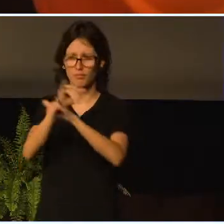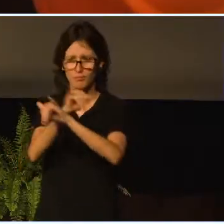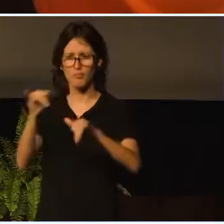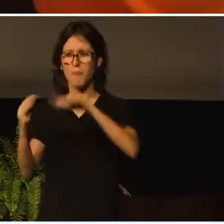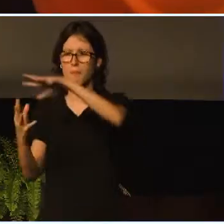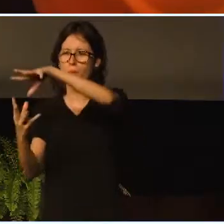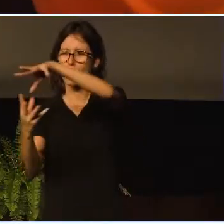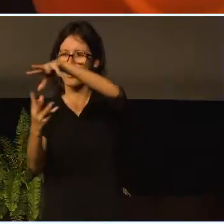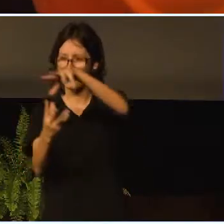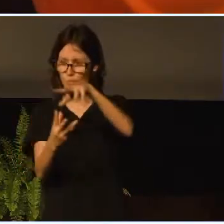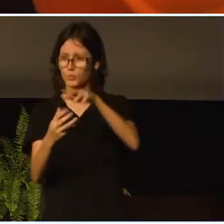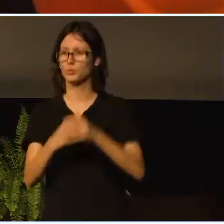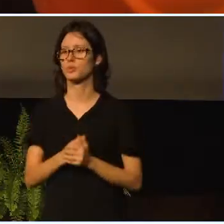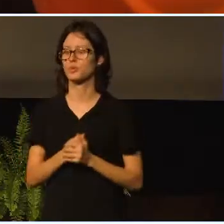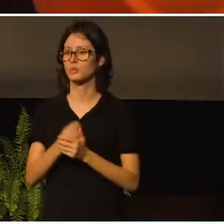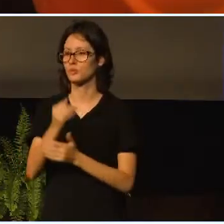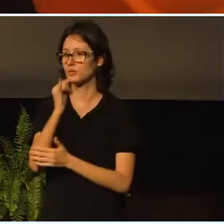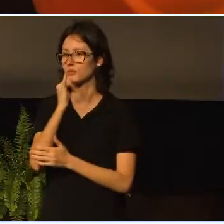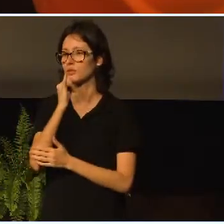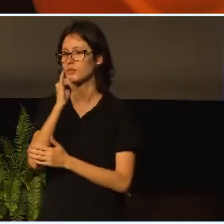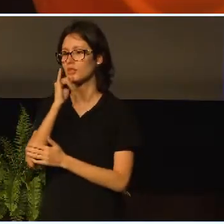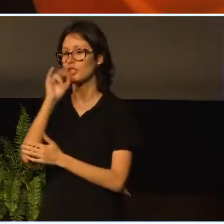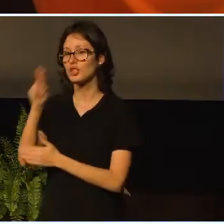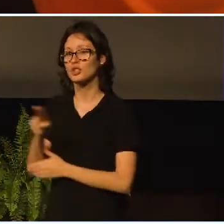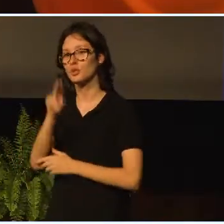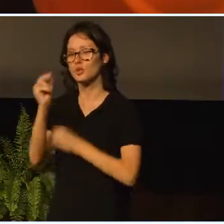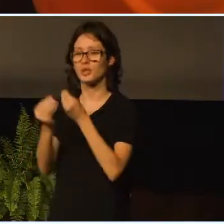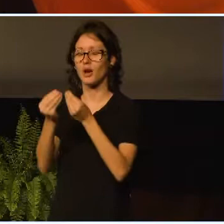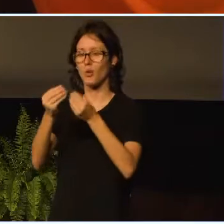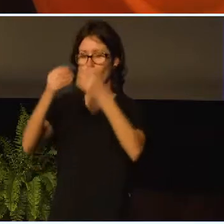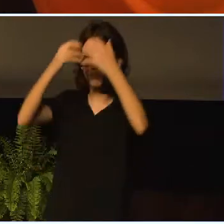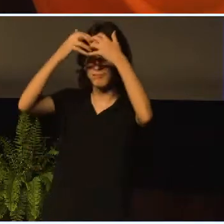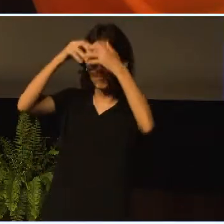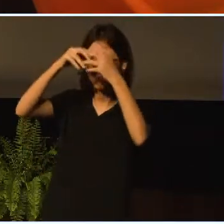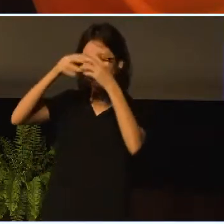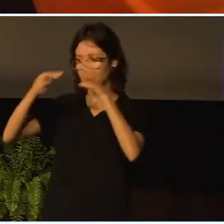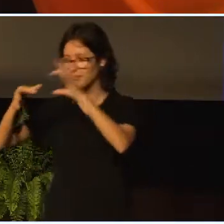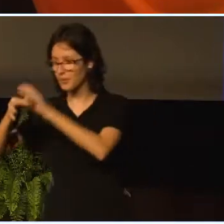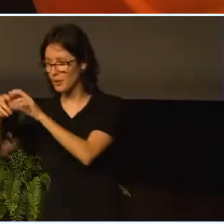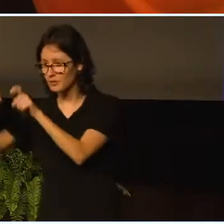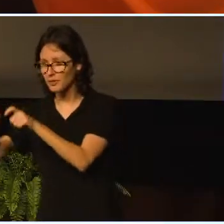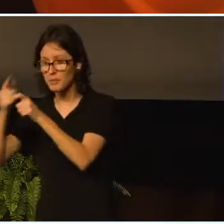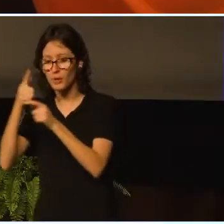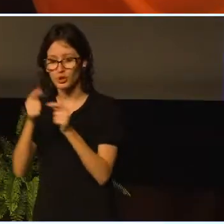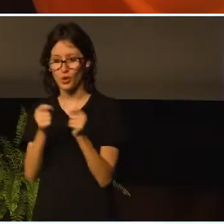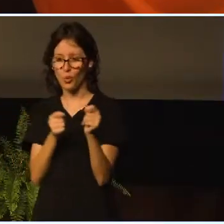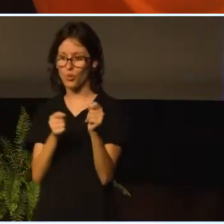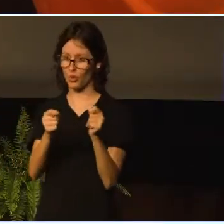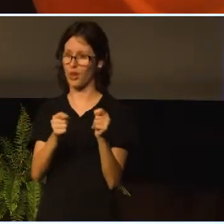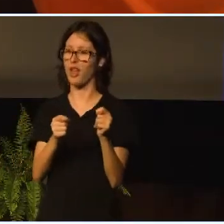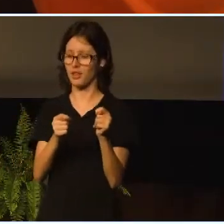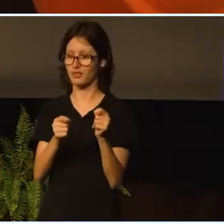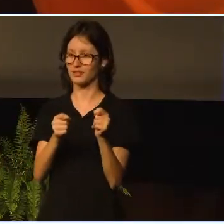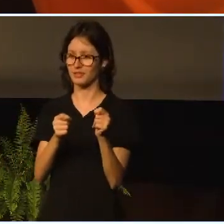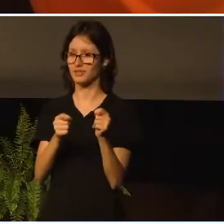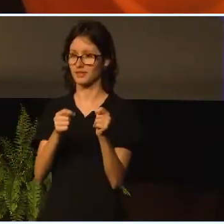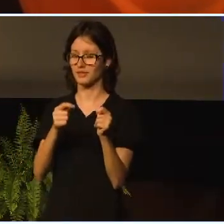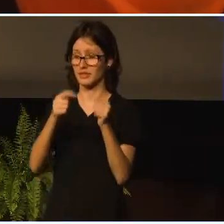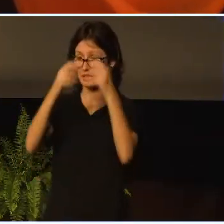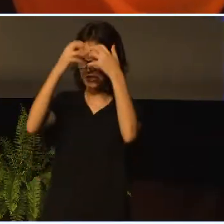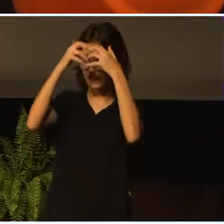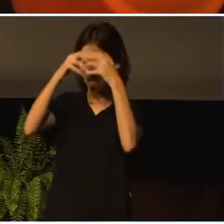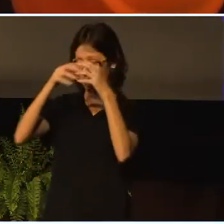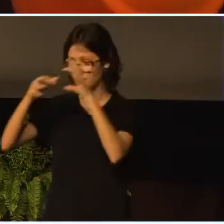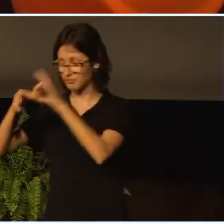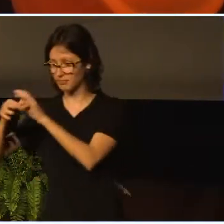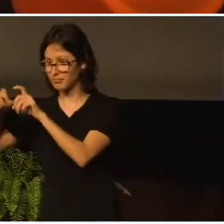inteiro. É o exemplo de uso da interface cérebro-máquina para controlar um equipamento. Então, a interface